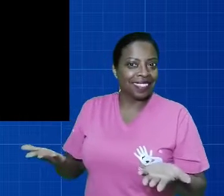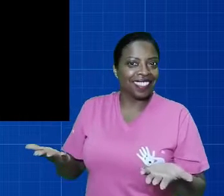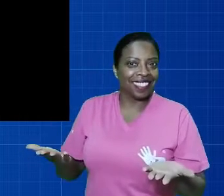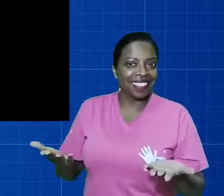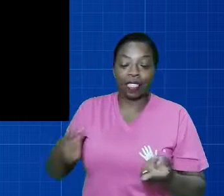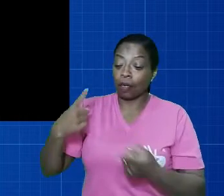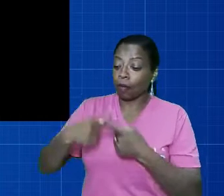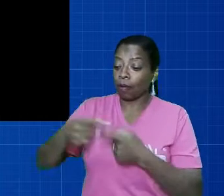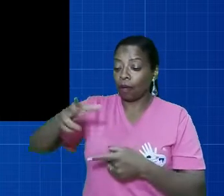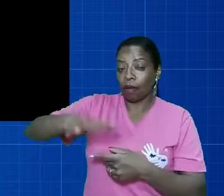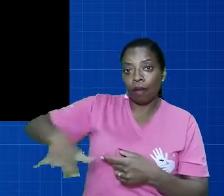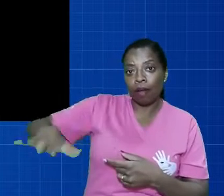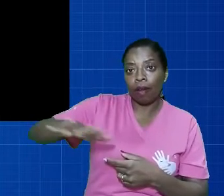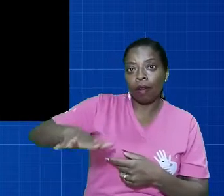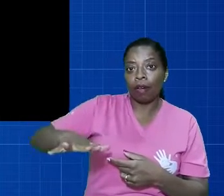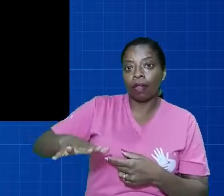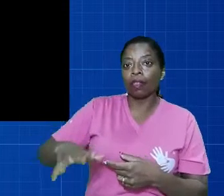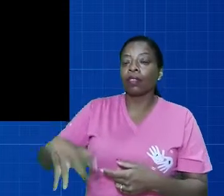criança pudesse